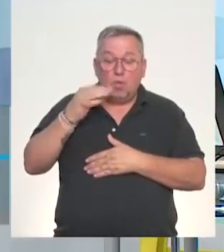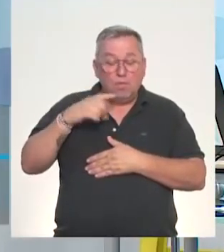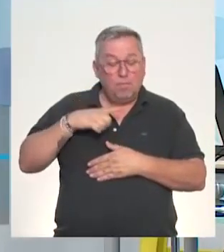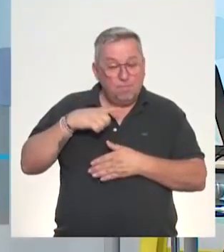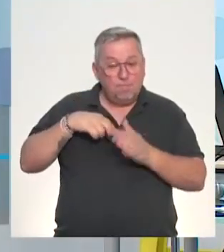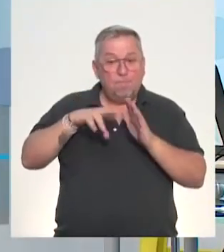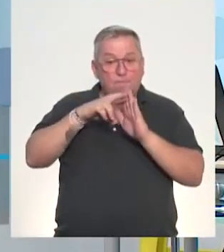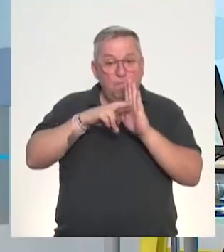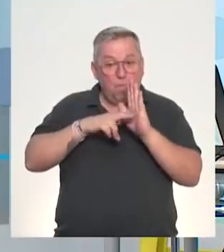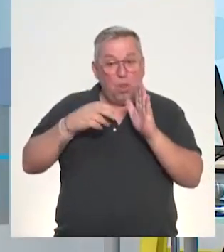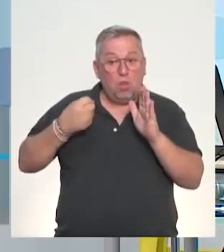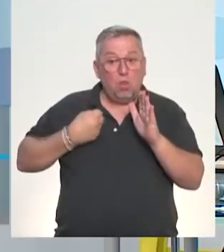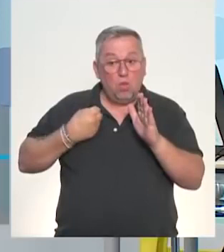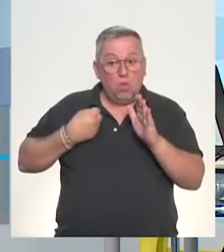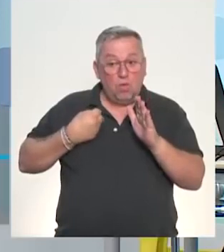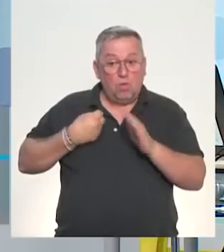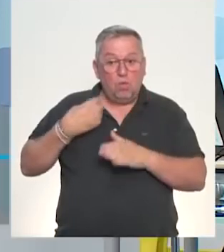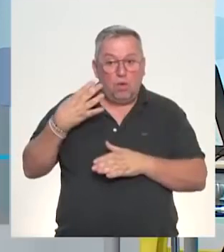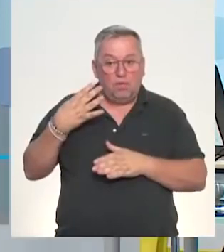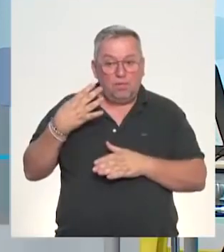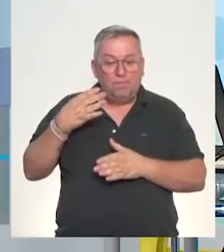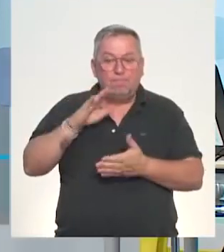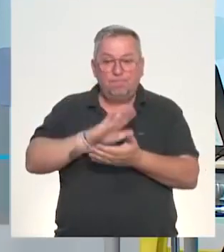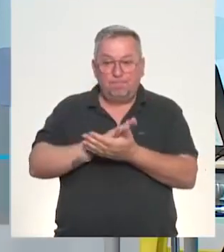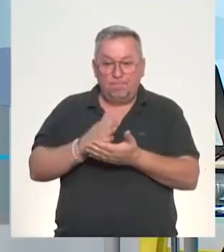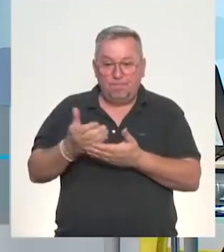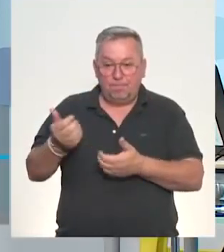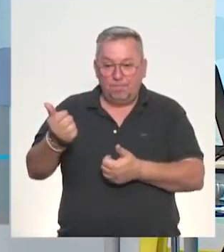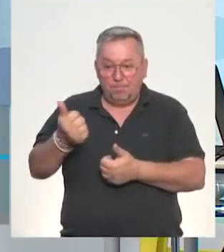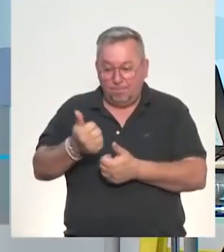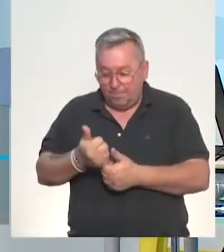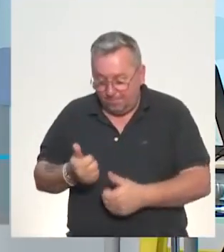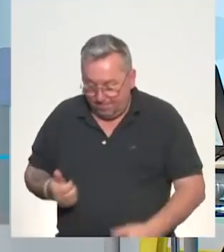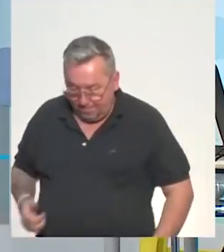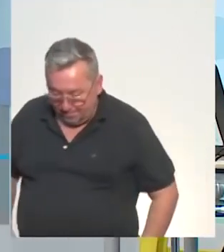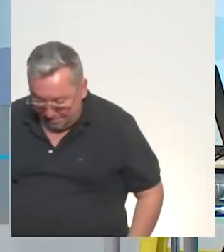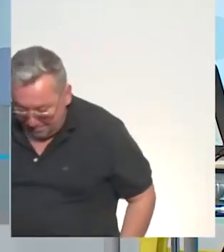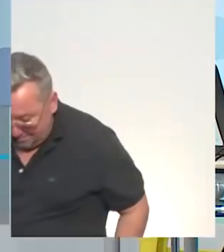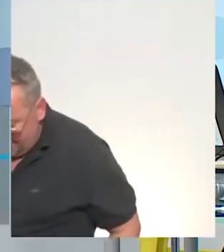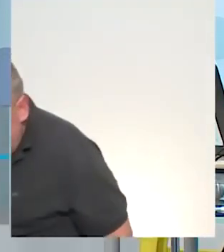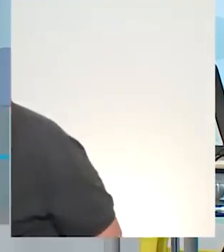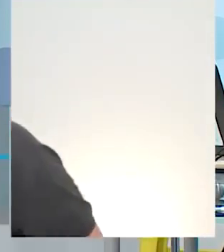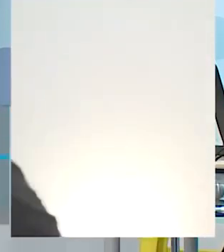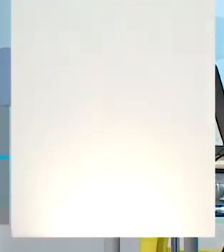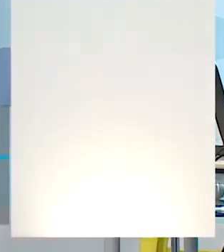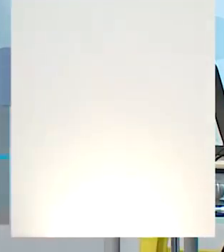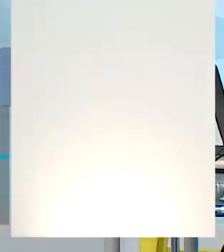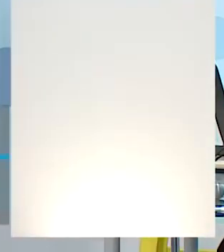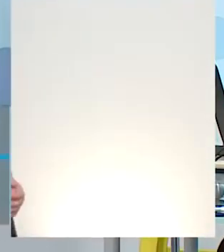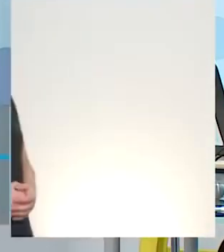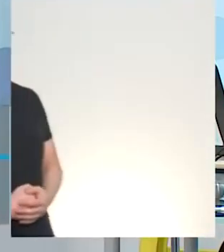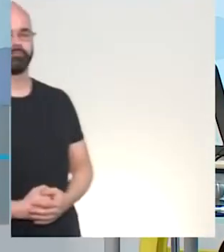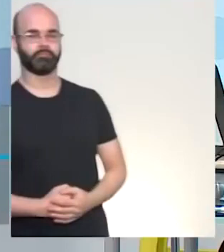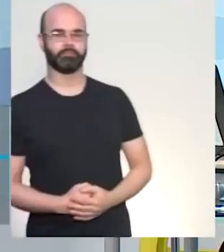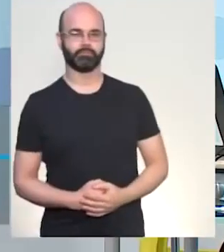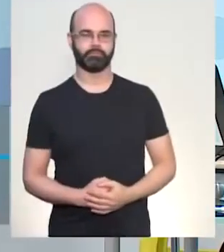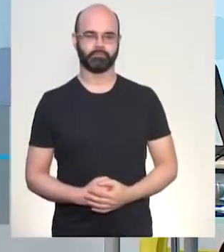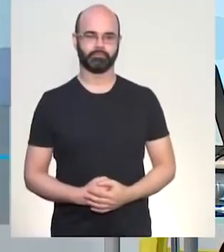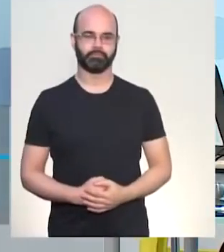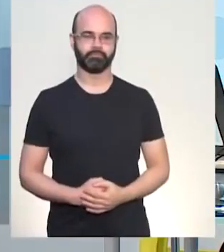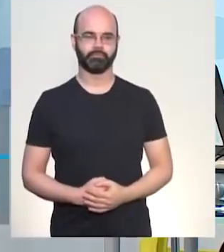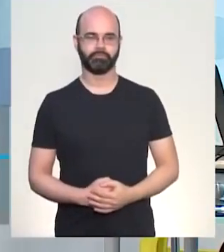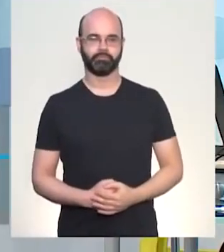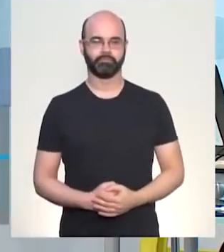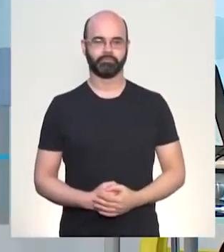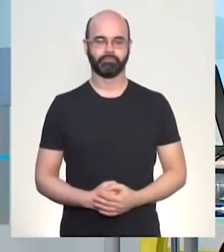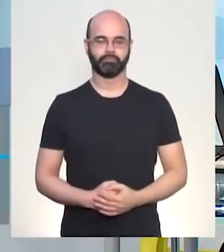uma regularidade do número 4. Tá? Mas não é só o 4. Então, o que a gente percebe? Se a gente for analisar, vamos